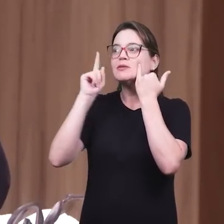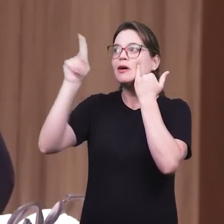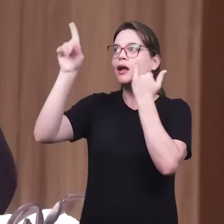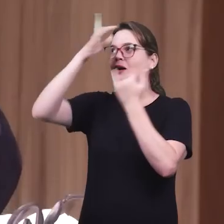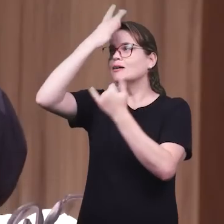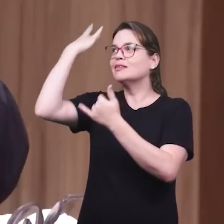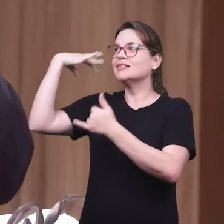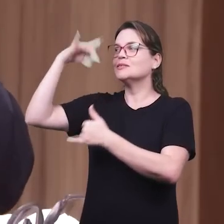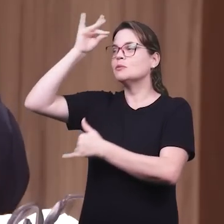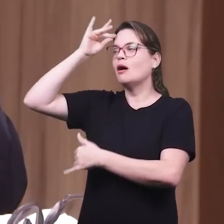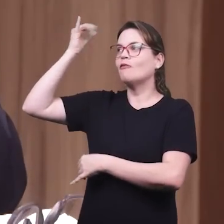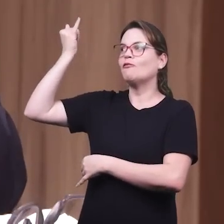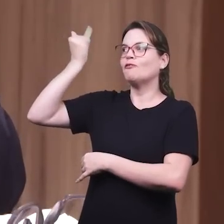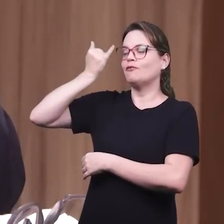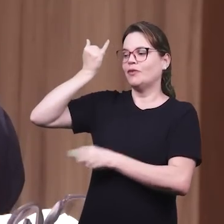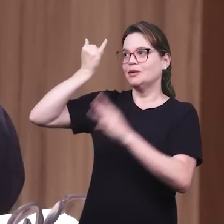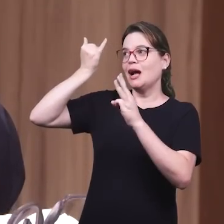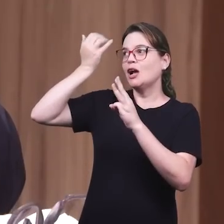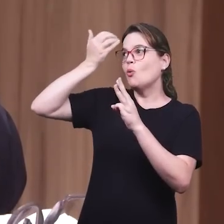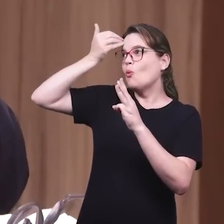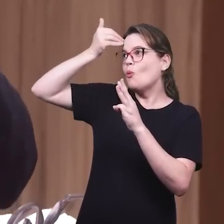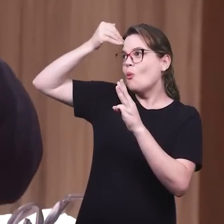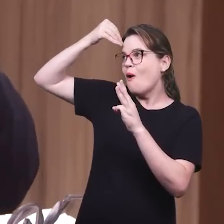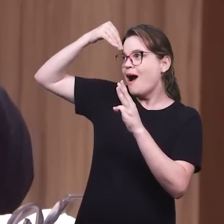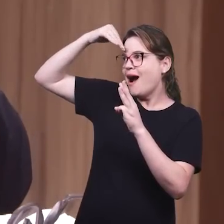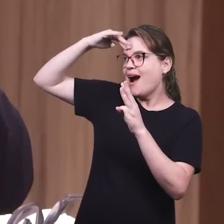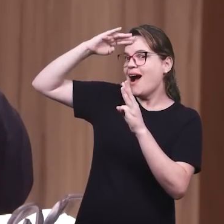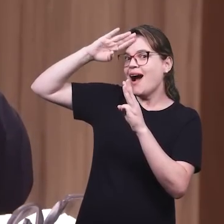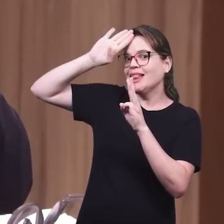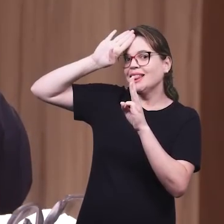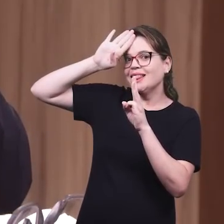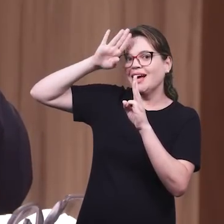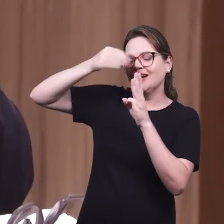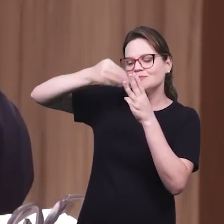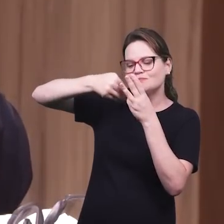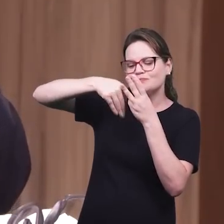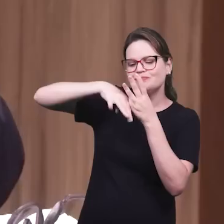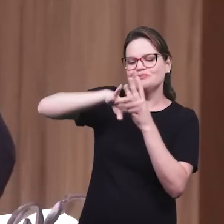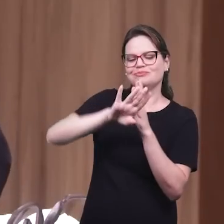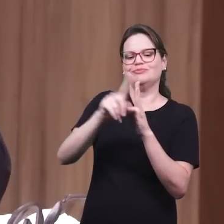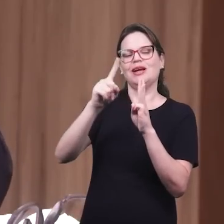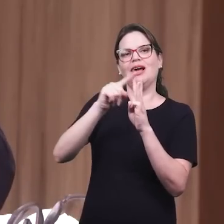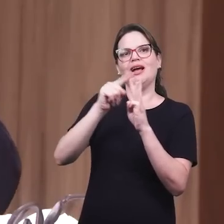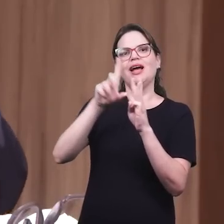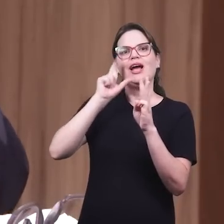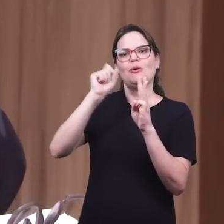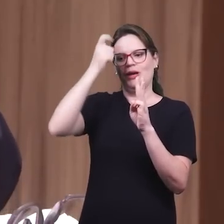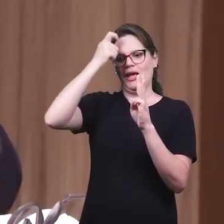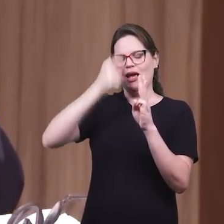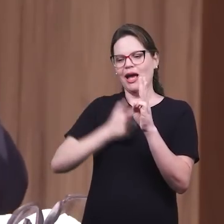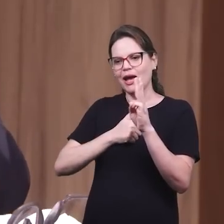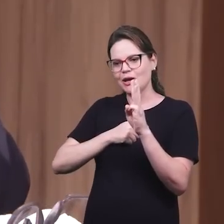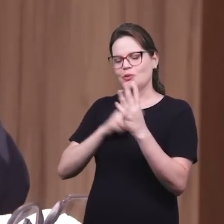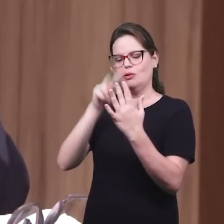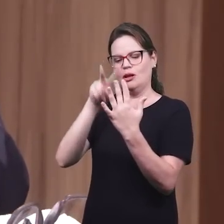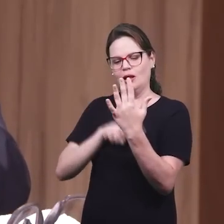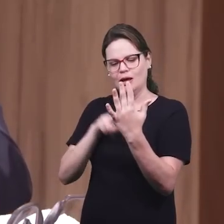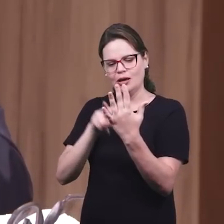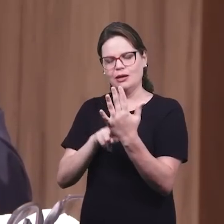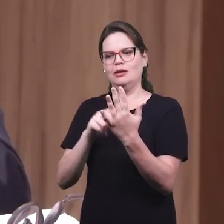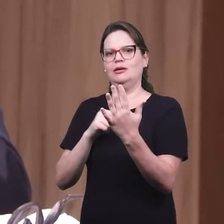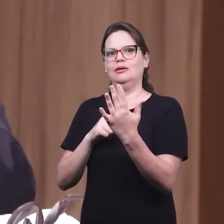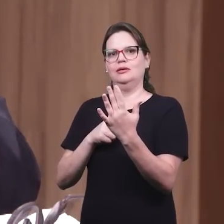nós. O armazenamento da memória depende de uma ação nossa. É o buscar o Senhor, é o ler, é